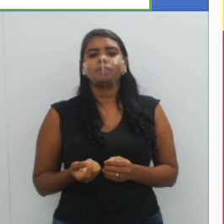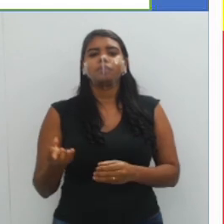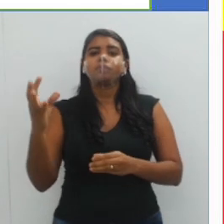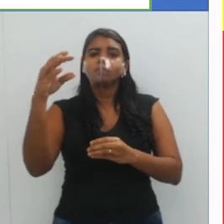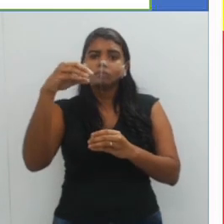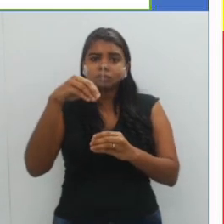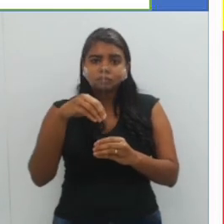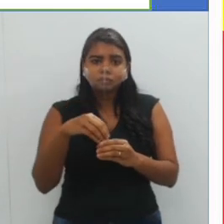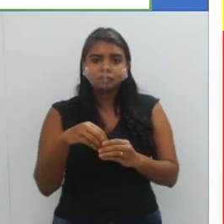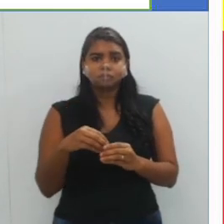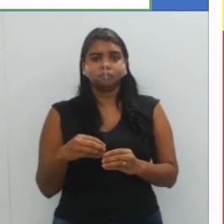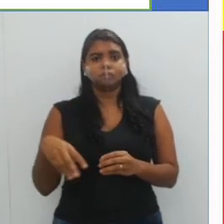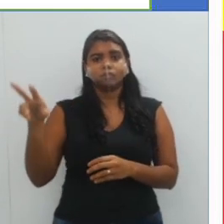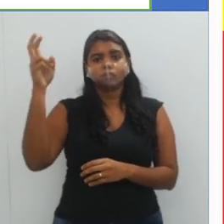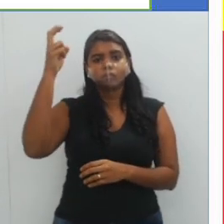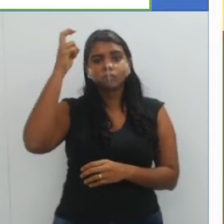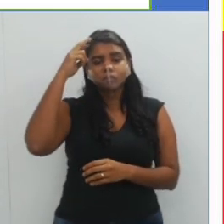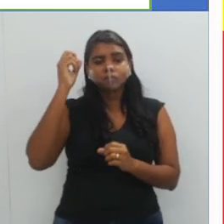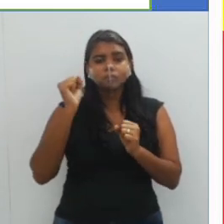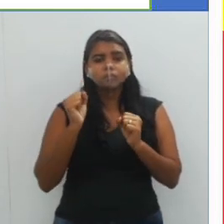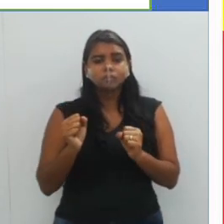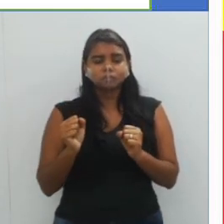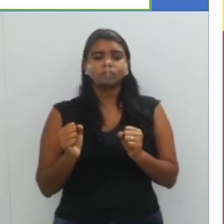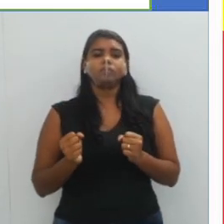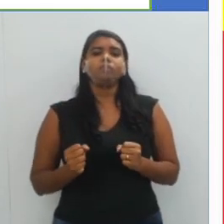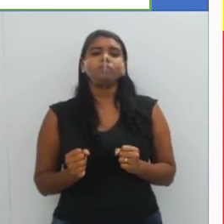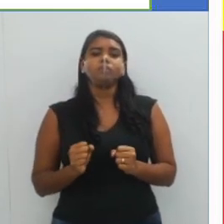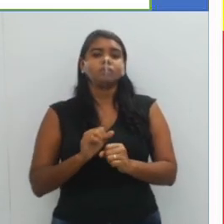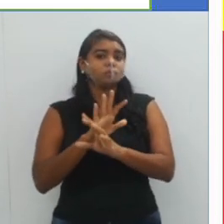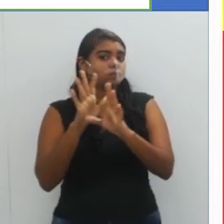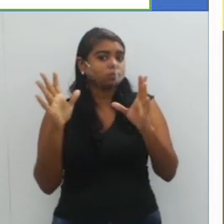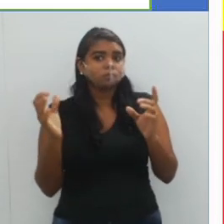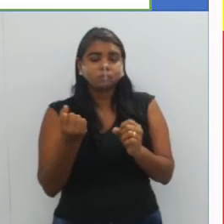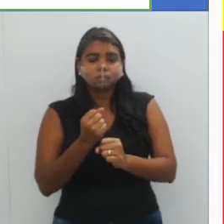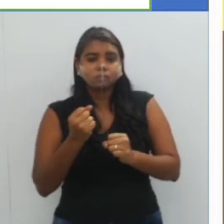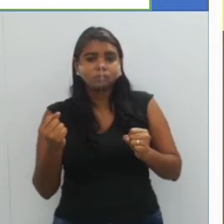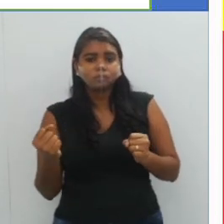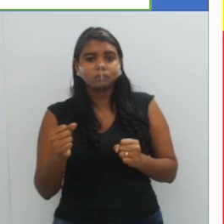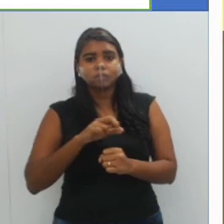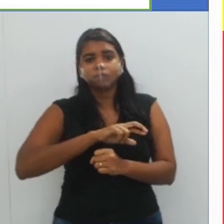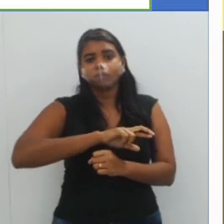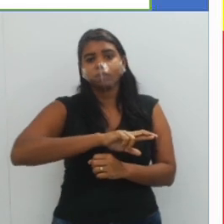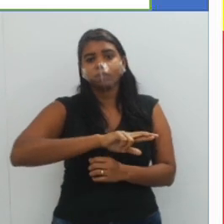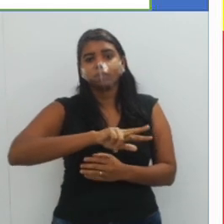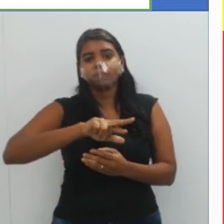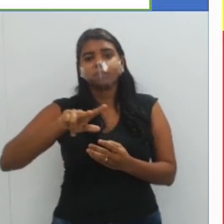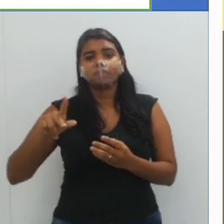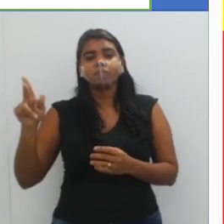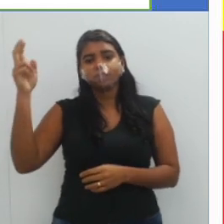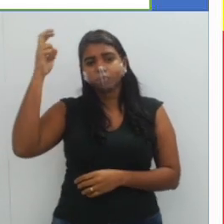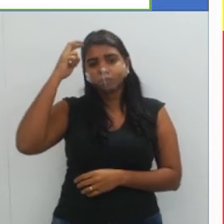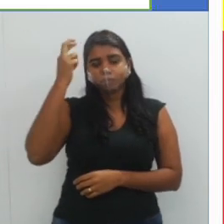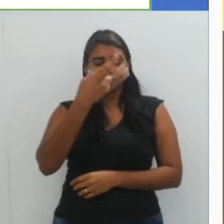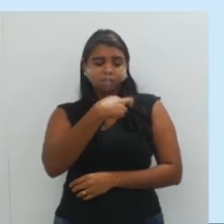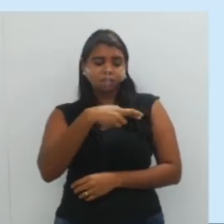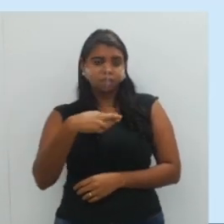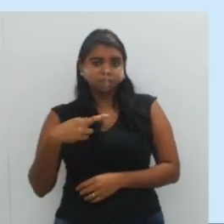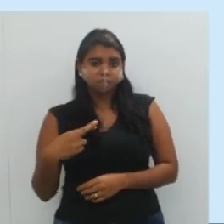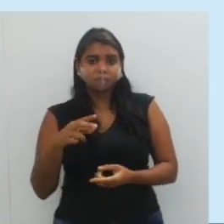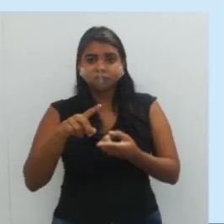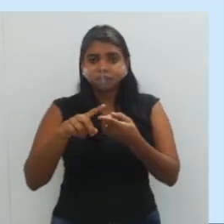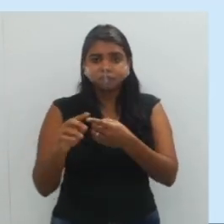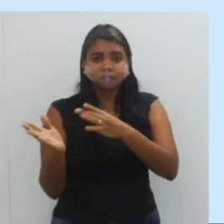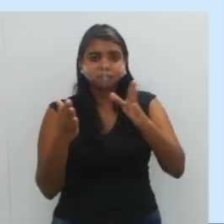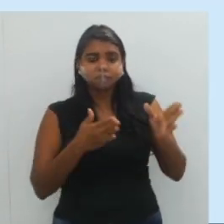inseridos numa cultura que possui uma grande diversidade cultural religiosa. E aí